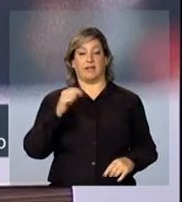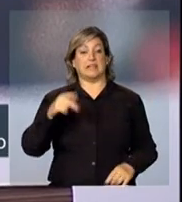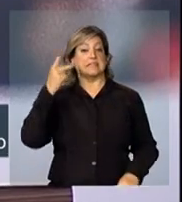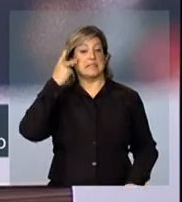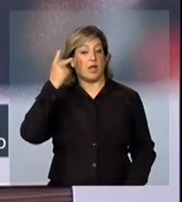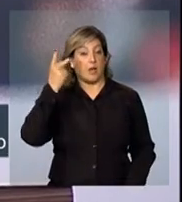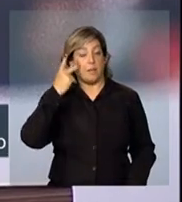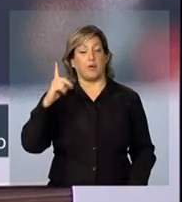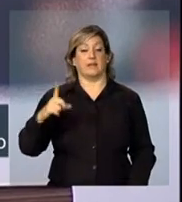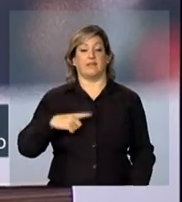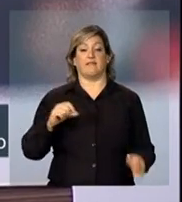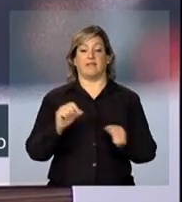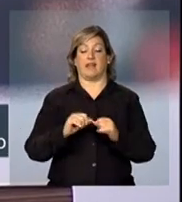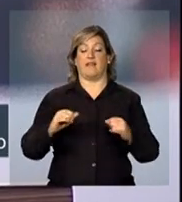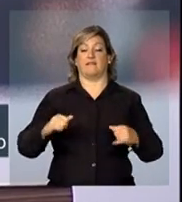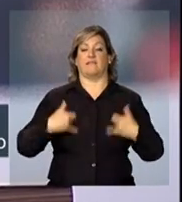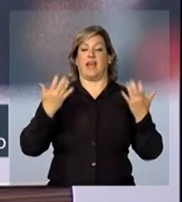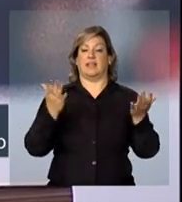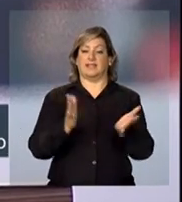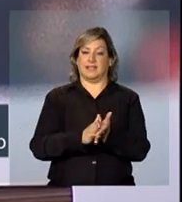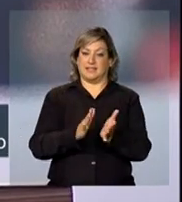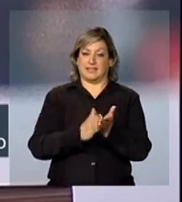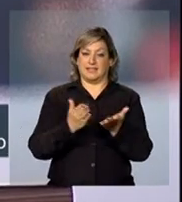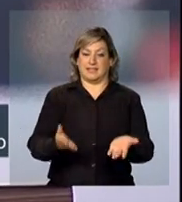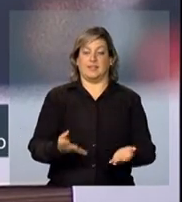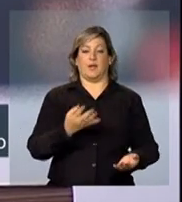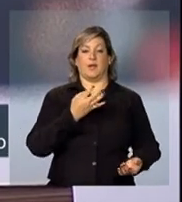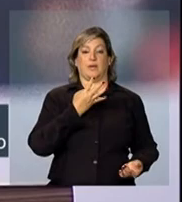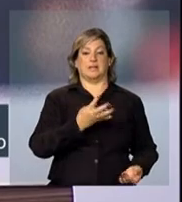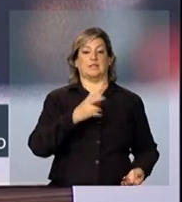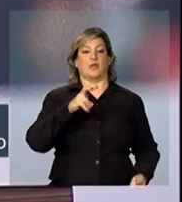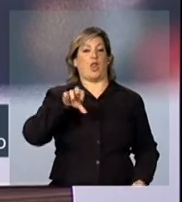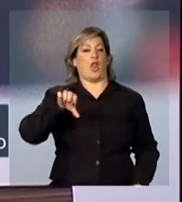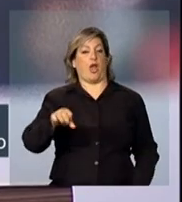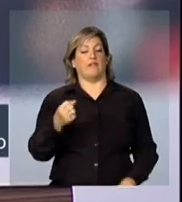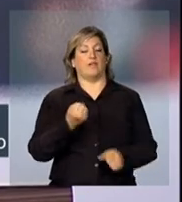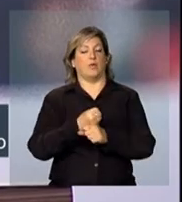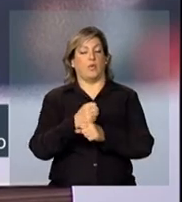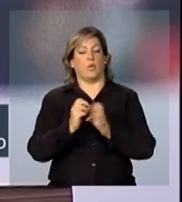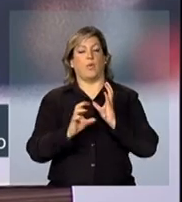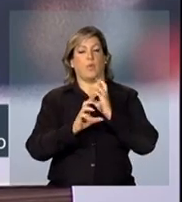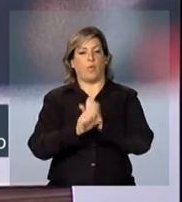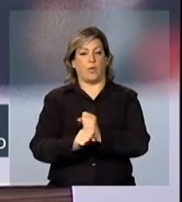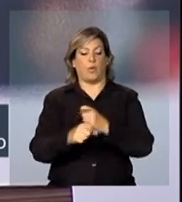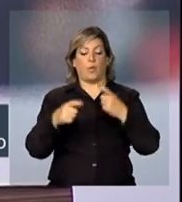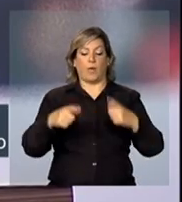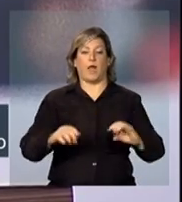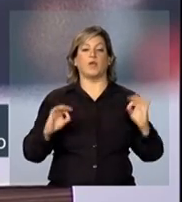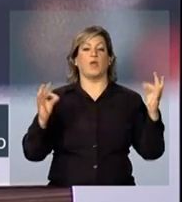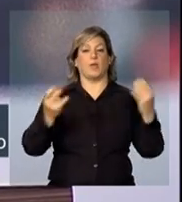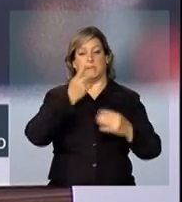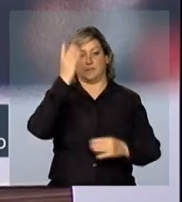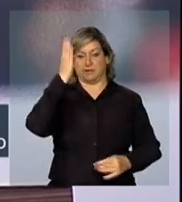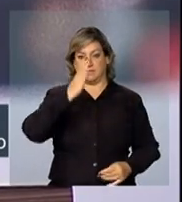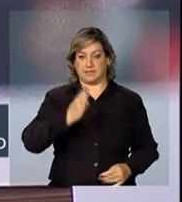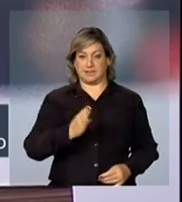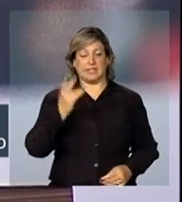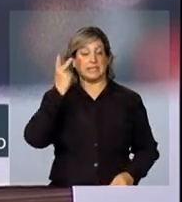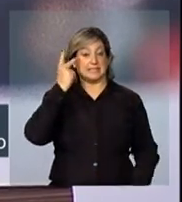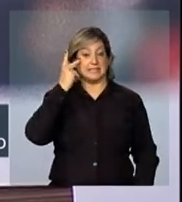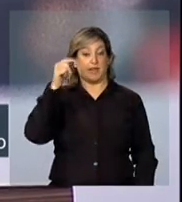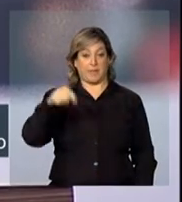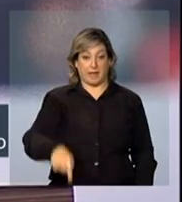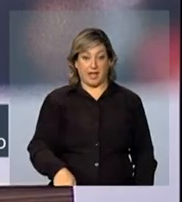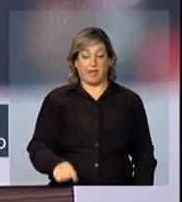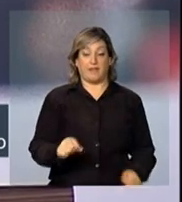Paulo faz aniversário 459 anos a terra de todos os brasileiros São